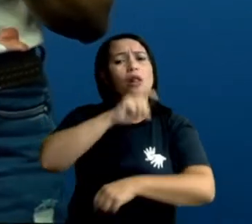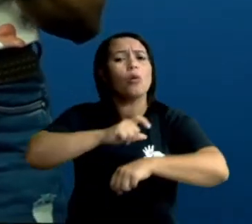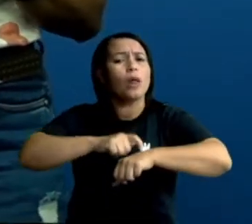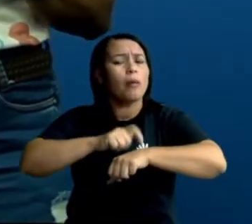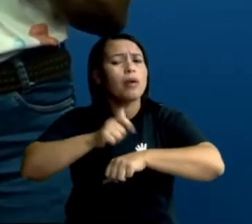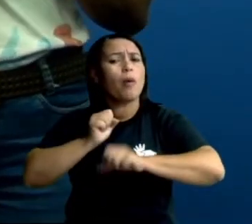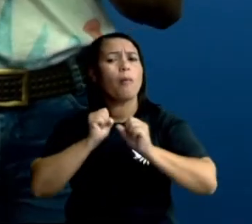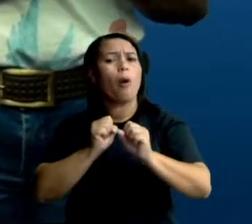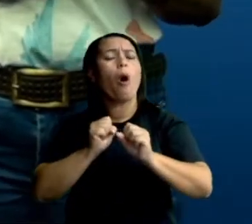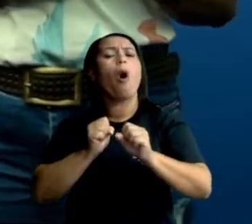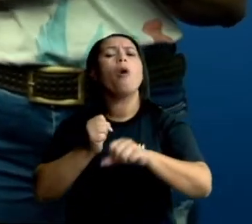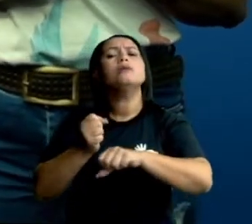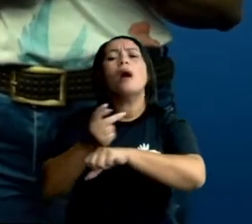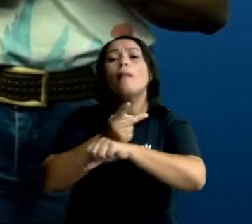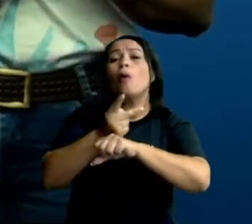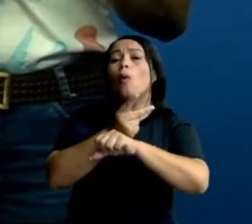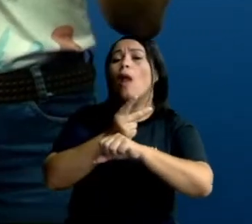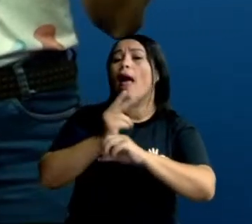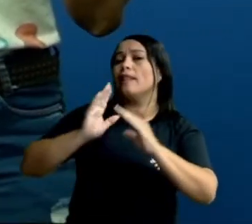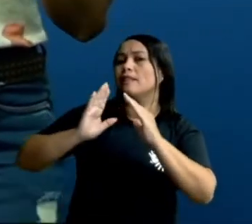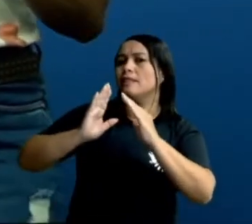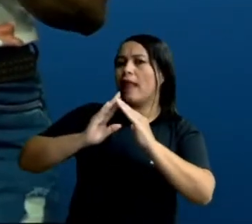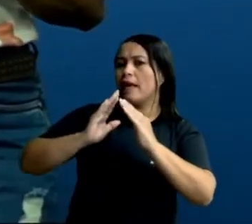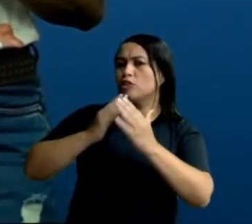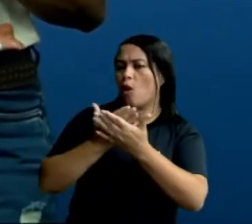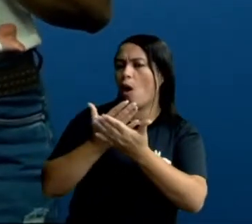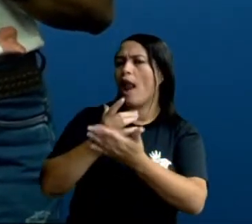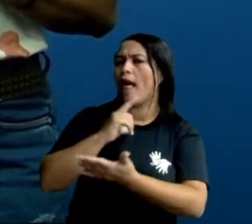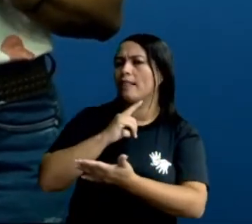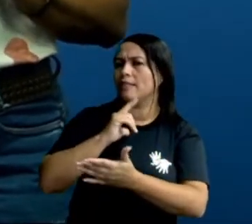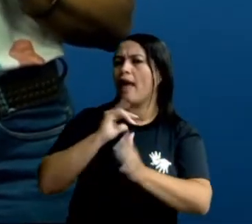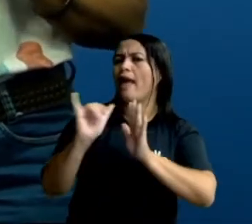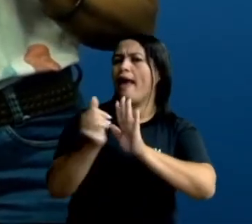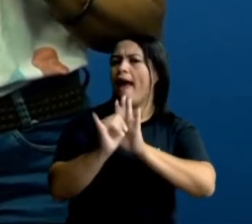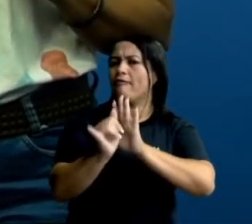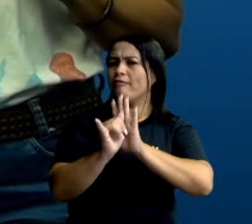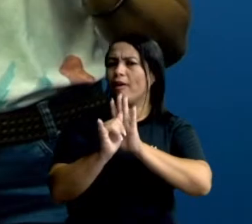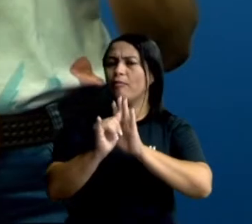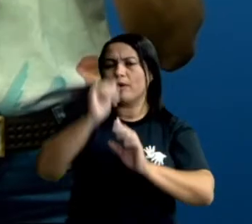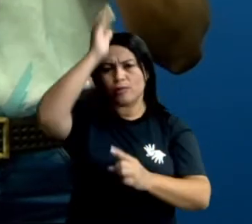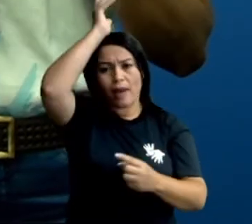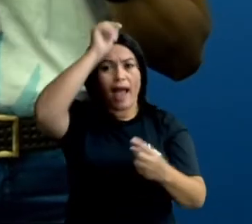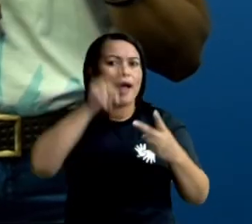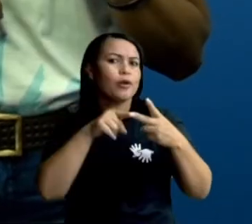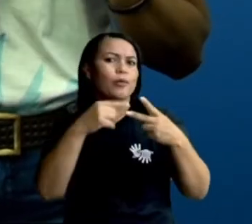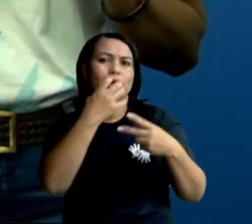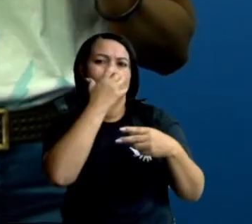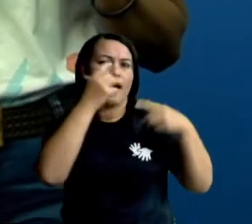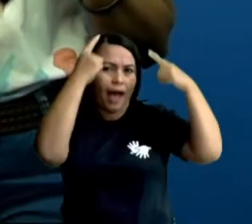você procura ver se tem na escola essa fábula do galo e da raposa. Que essa